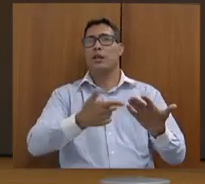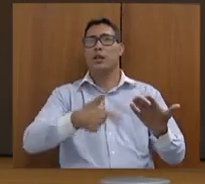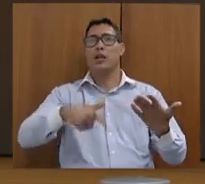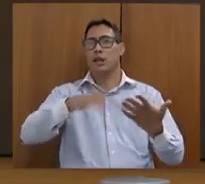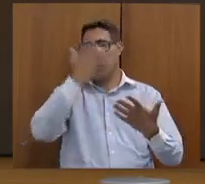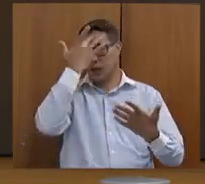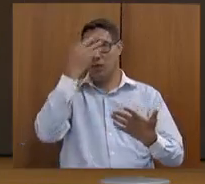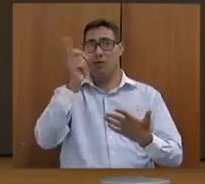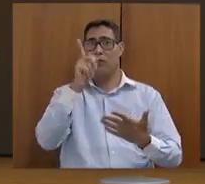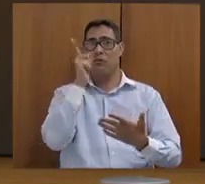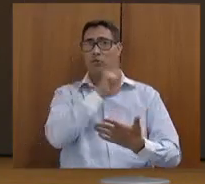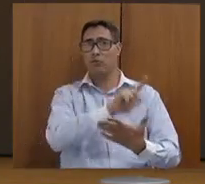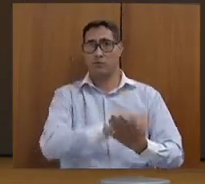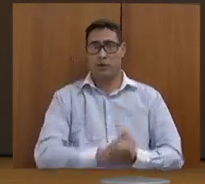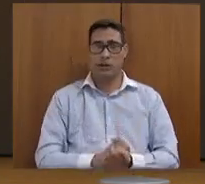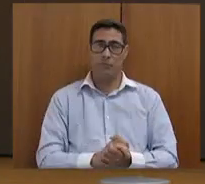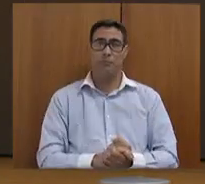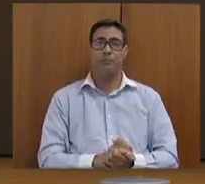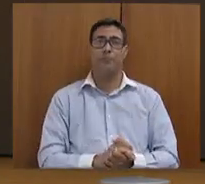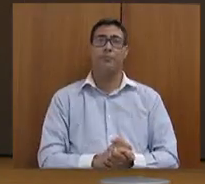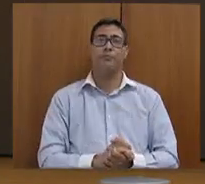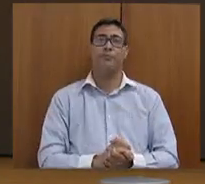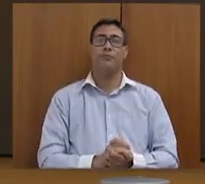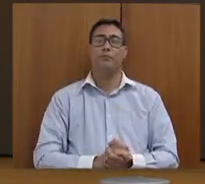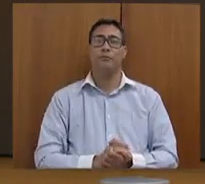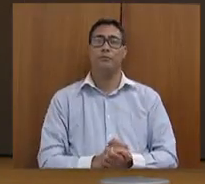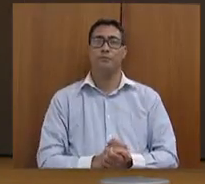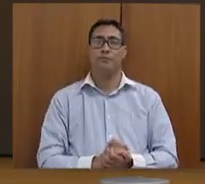fácil a questão deles